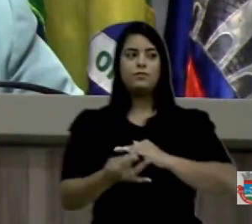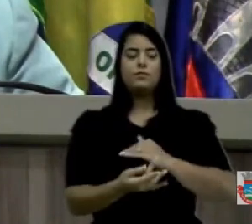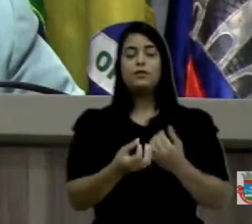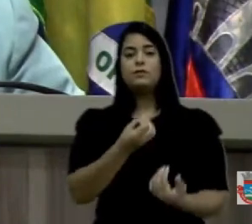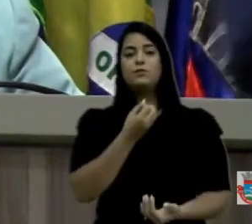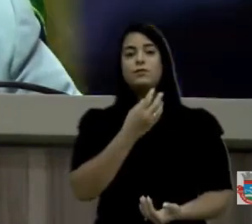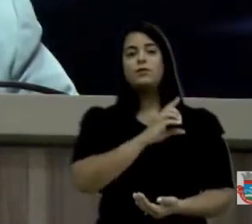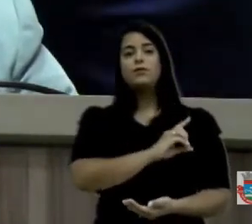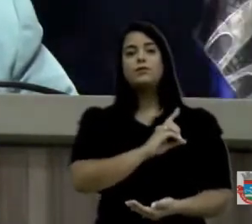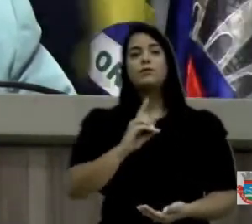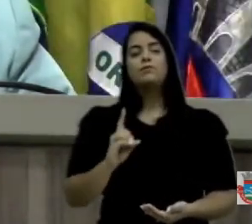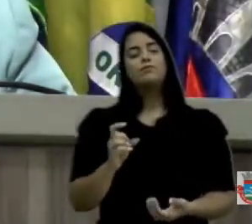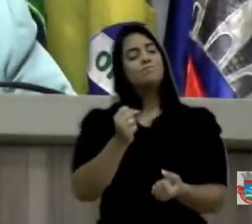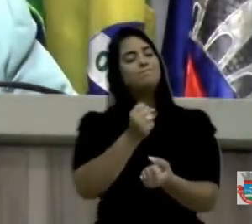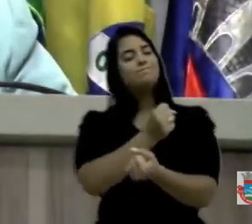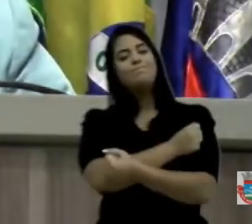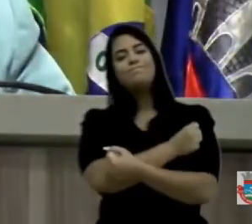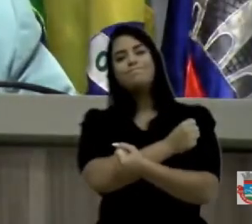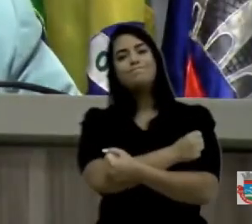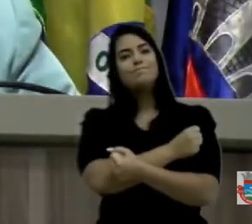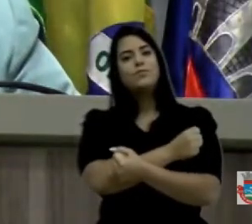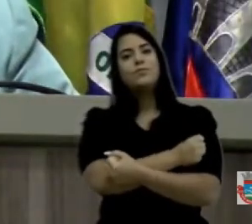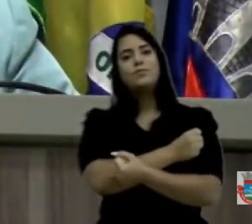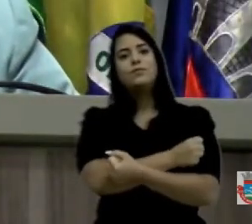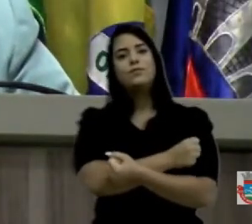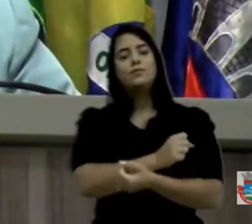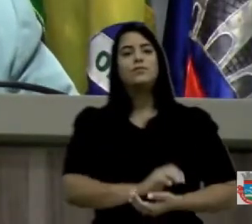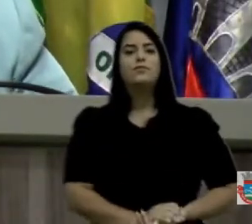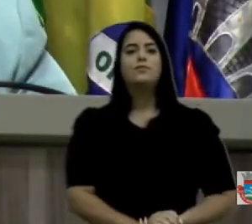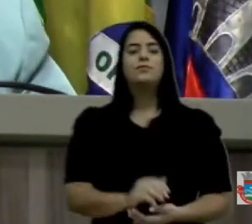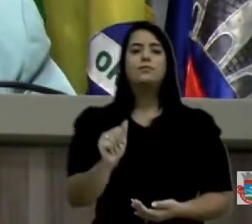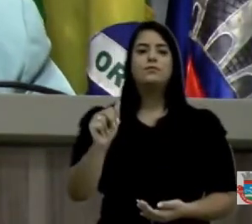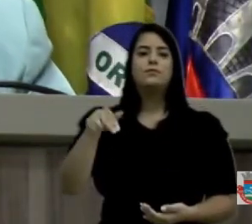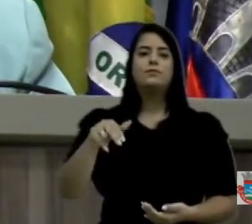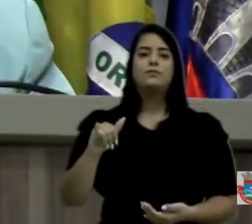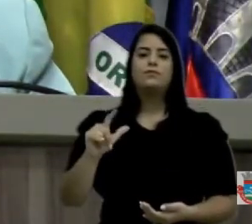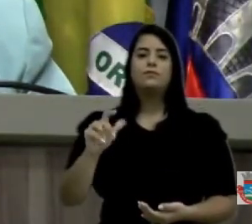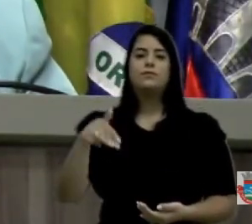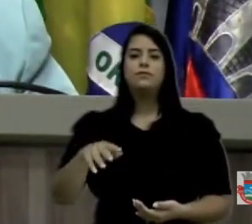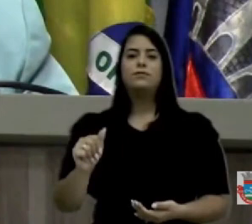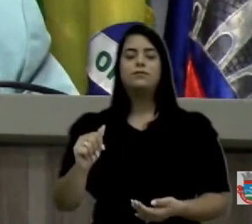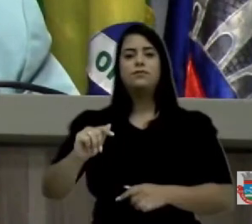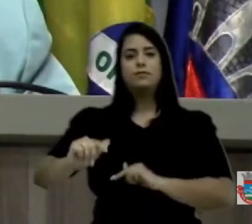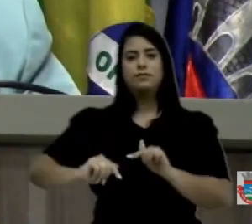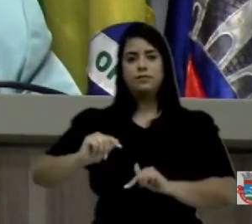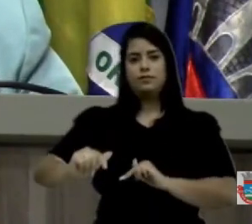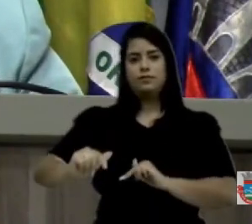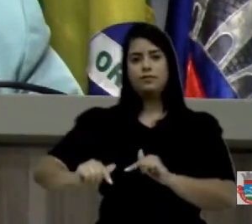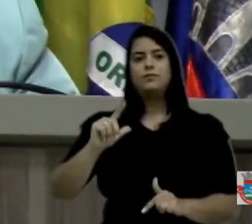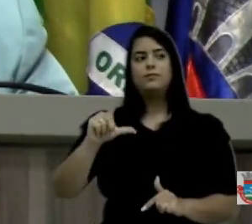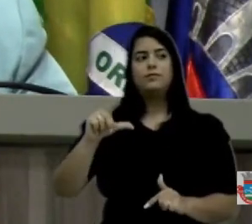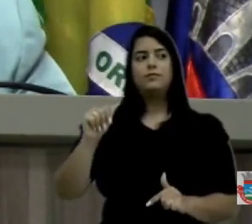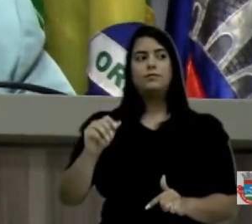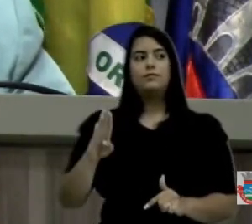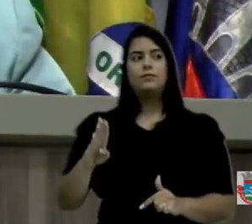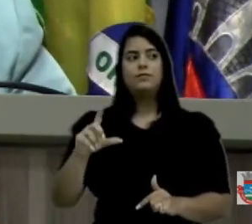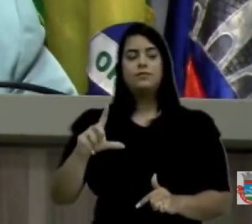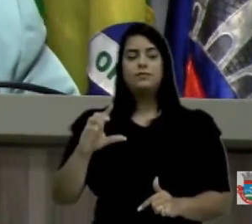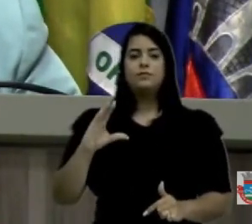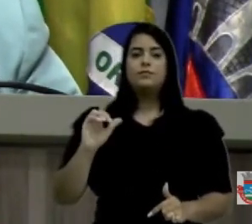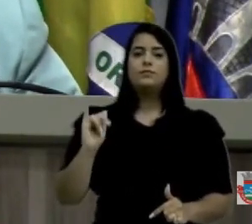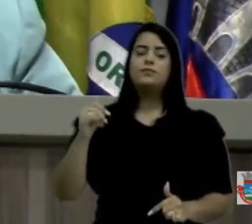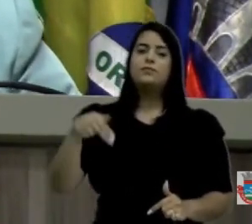dia e um abraço Aninha e ailma que trabalha no laboratório lá bicin Bom dia Cátia